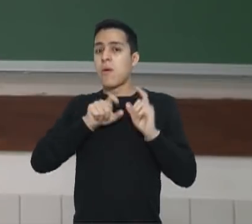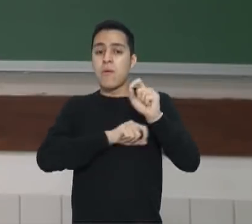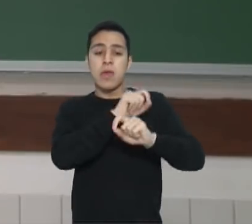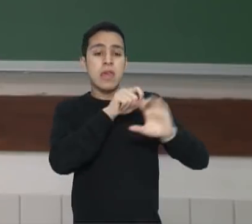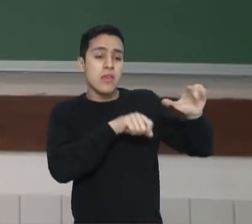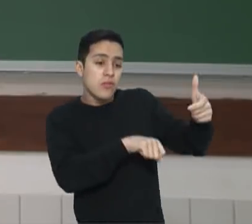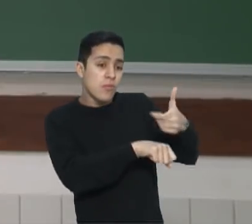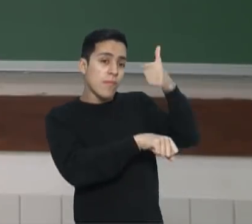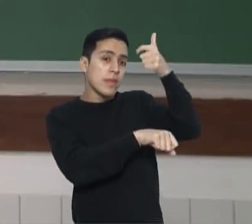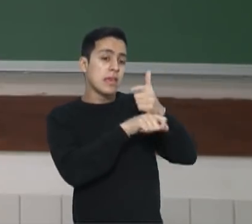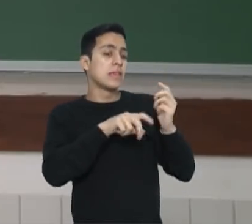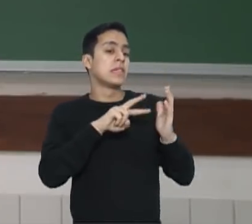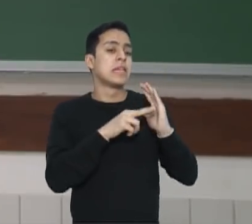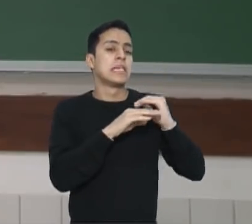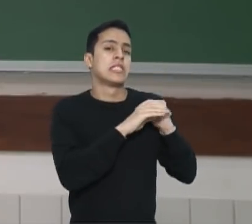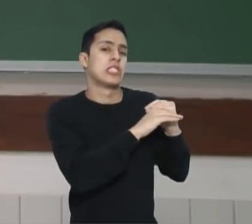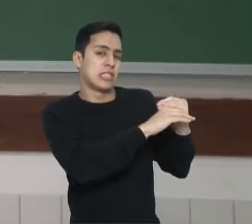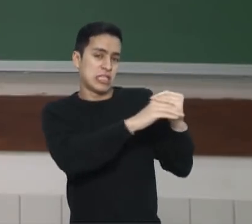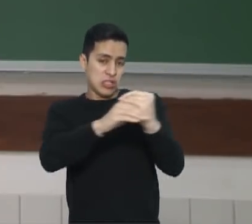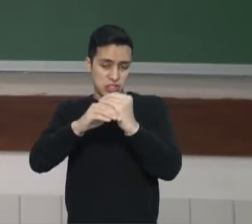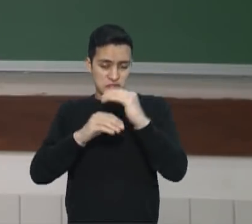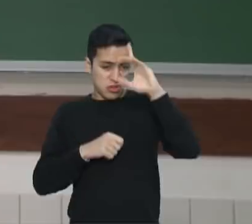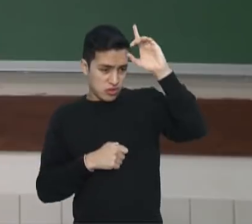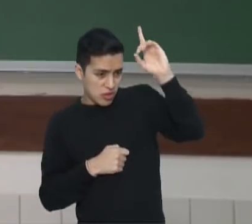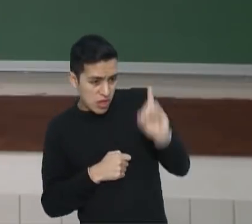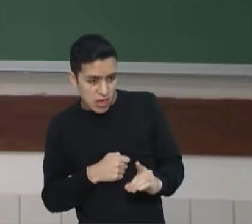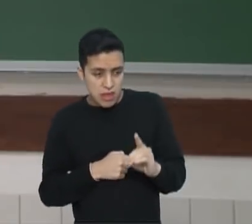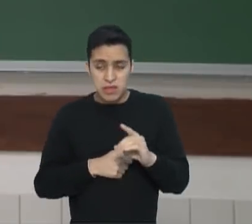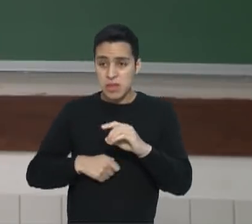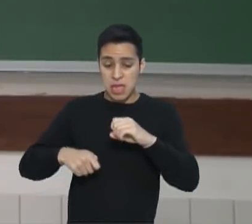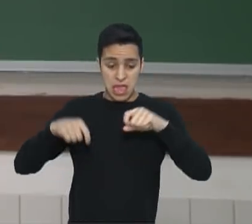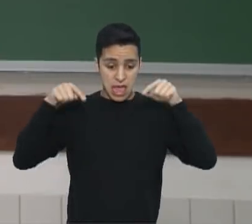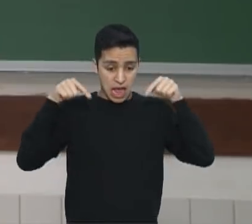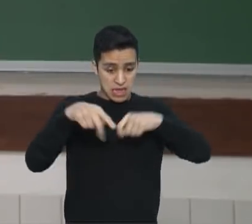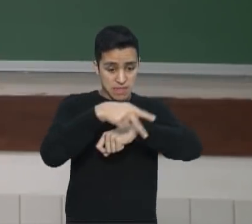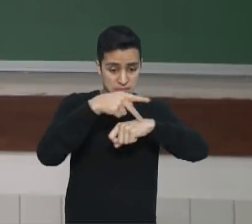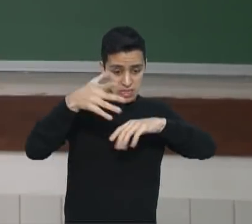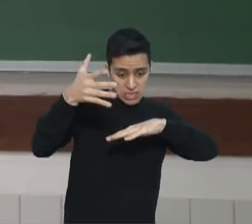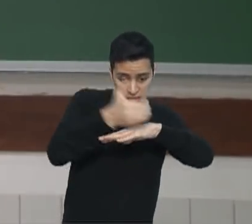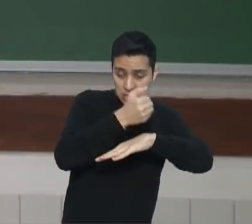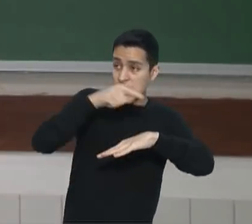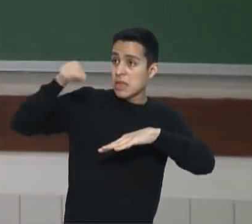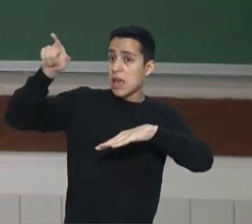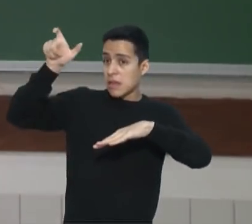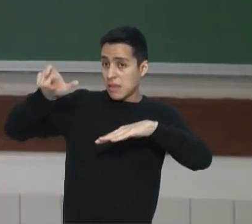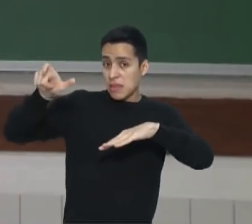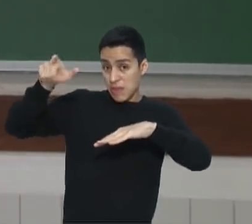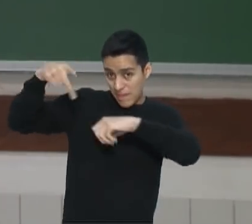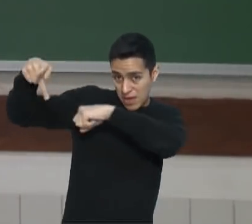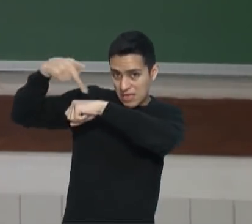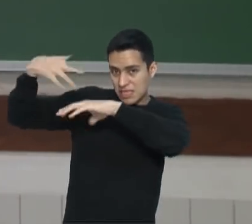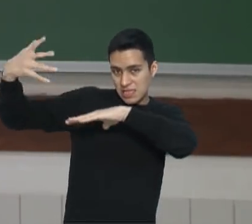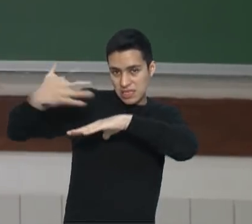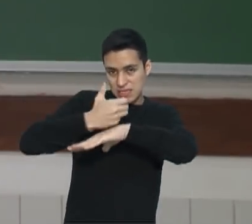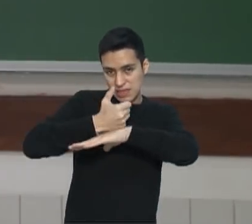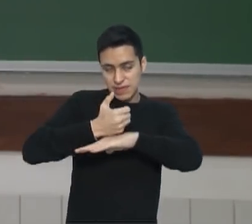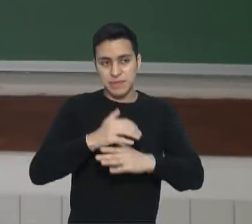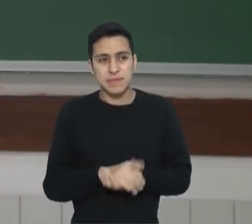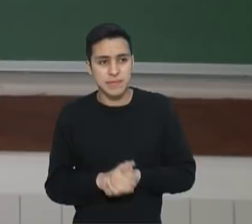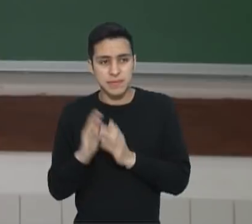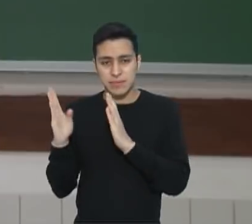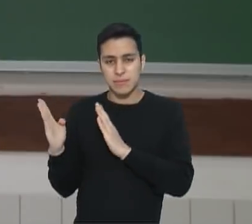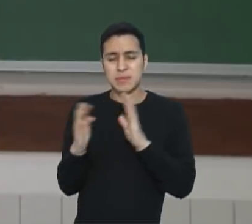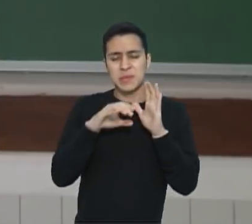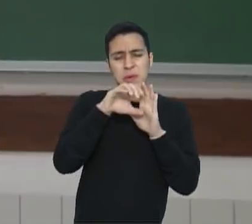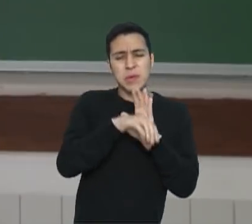trata em equiparação de direitos entre o colonizado e o colonizador. Um conceito mais